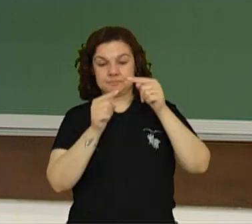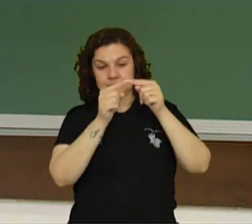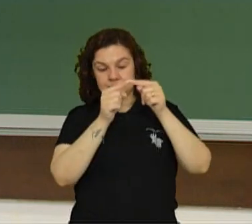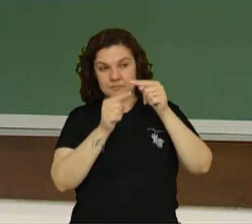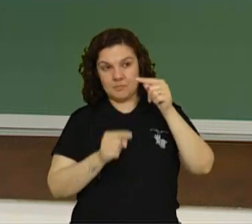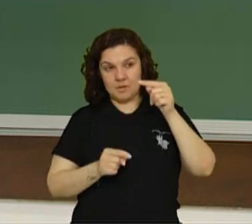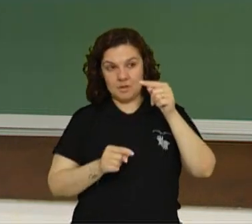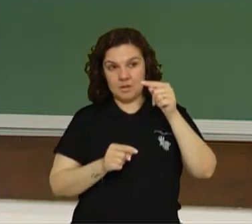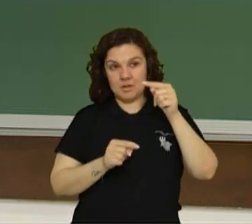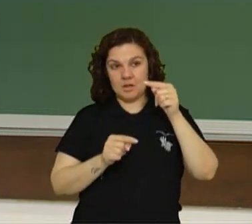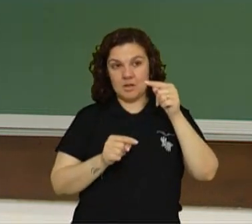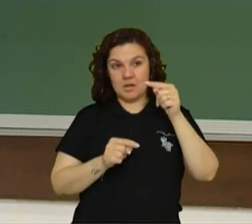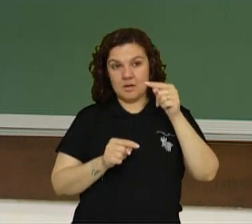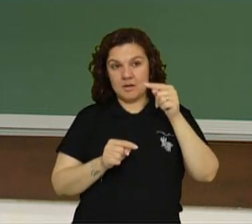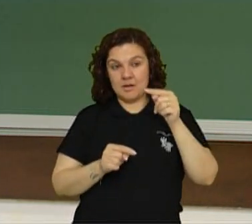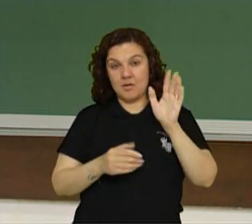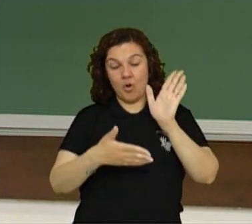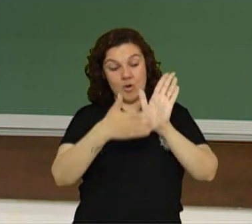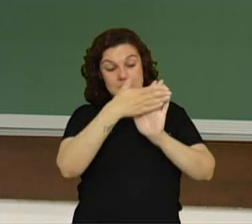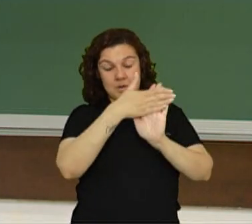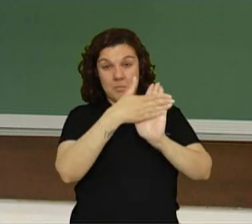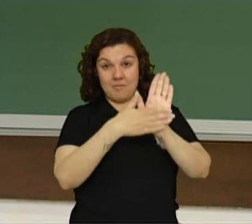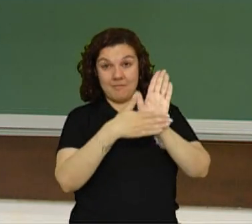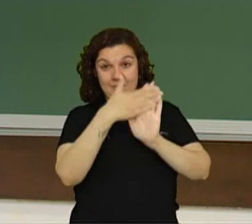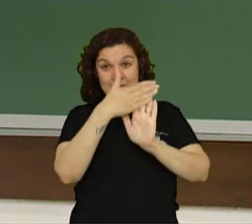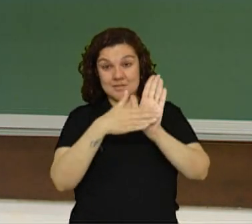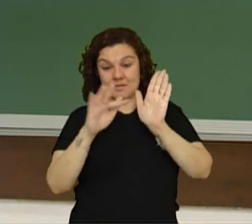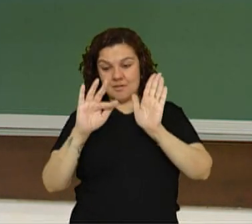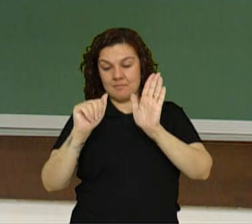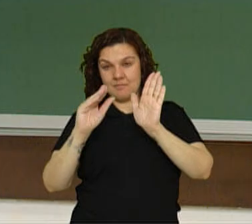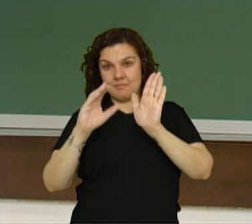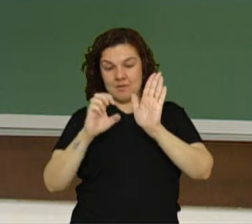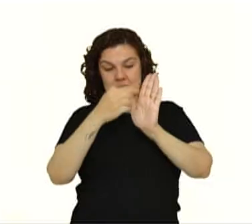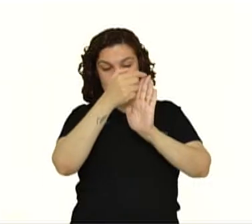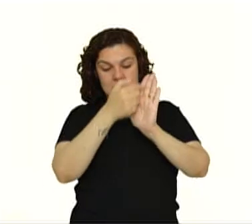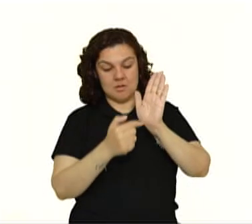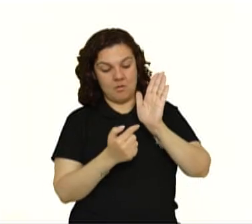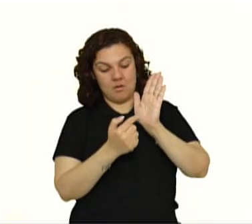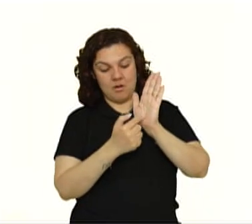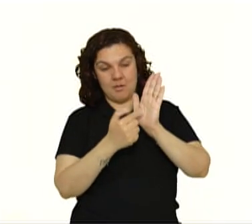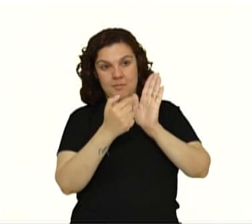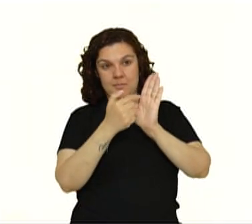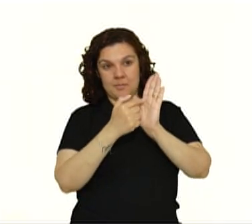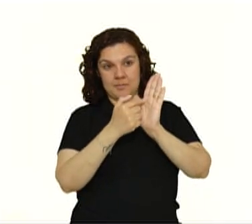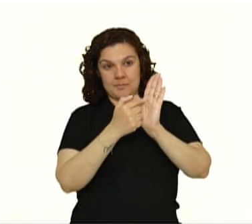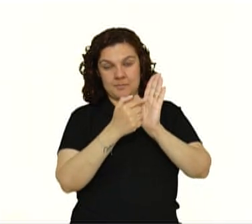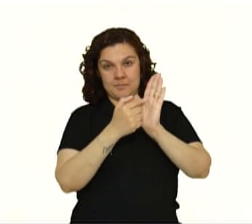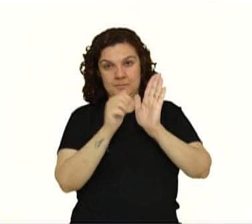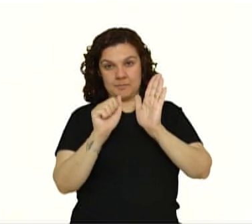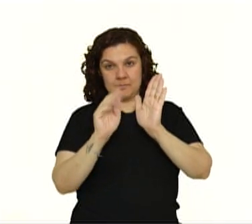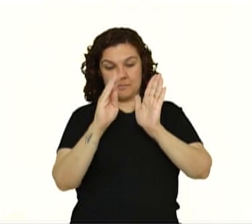está sobre uma face do hexaedro. BE,